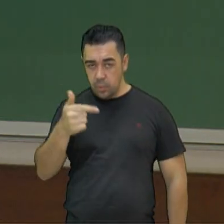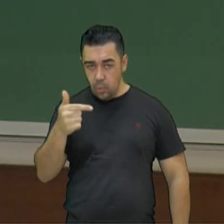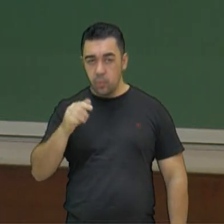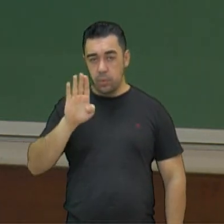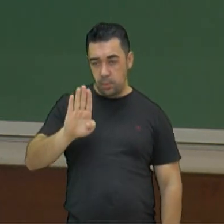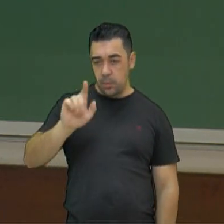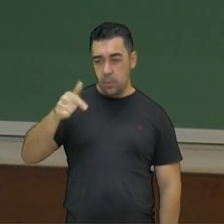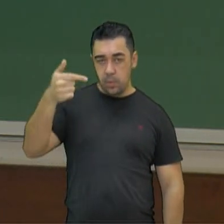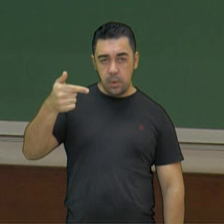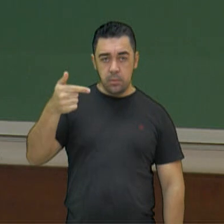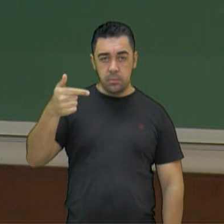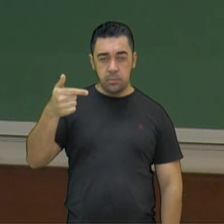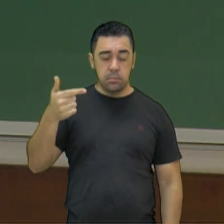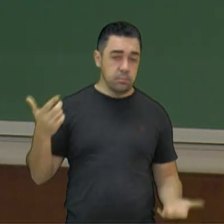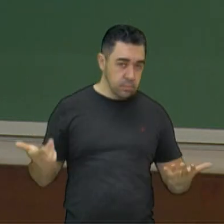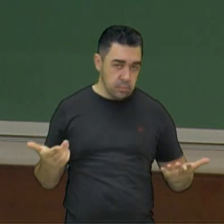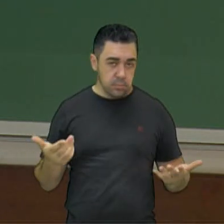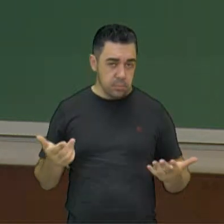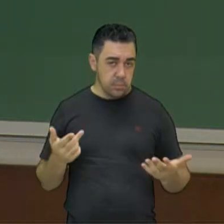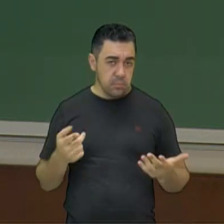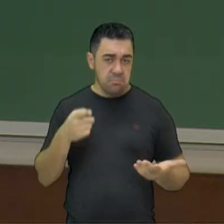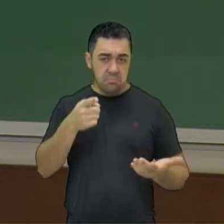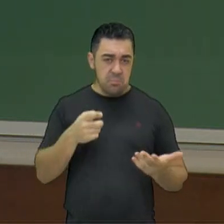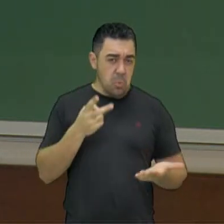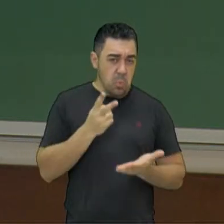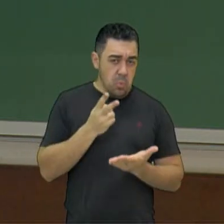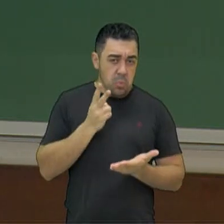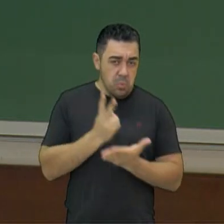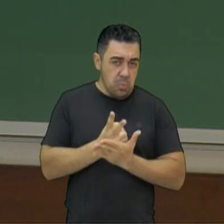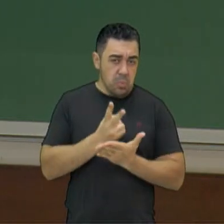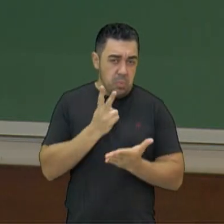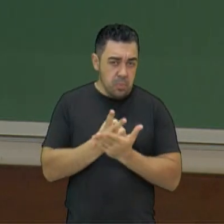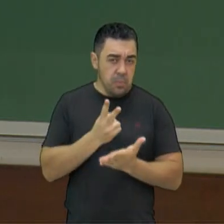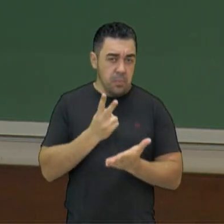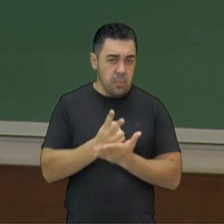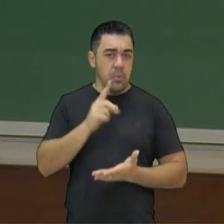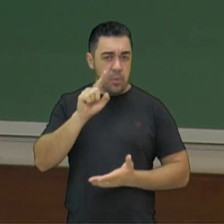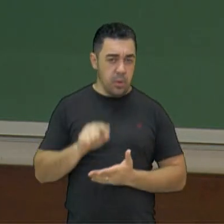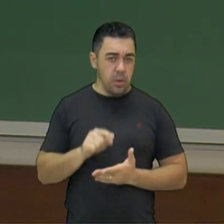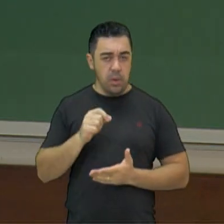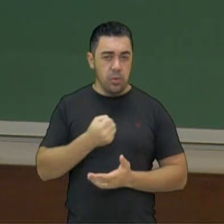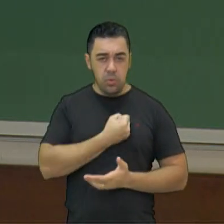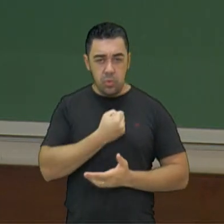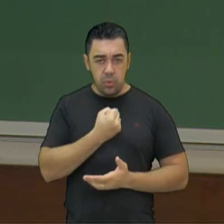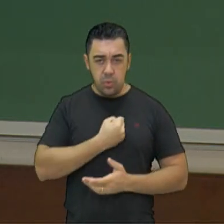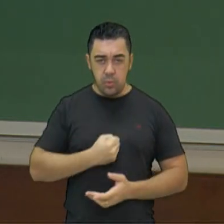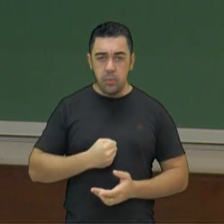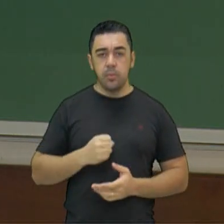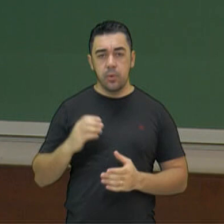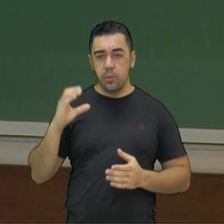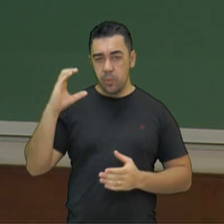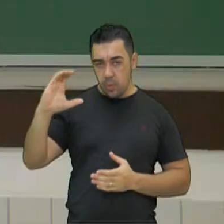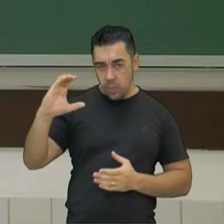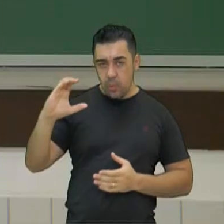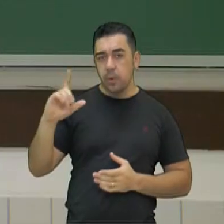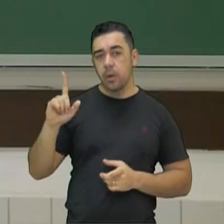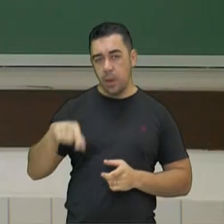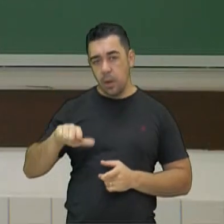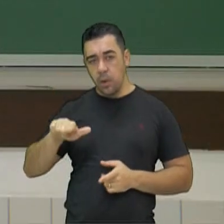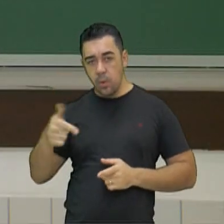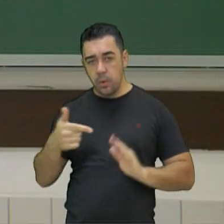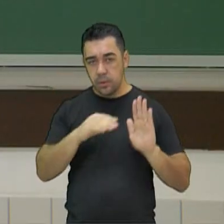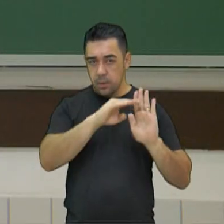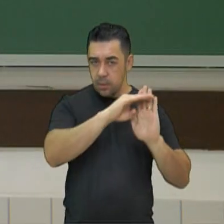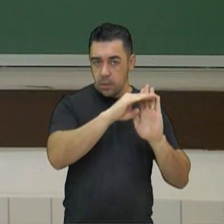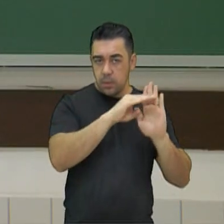termo. Isso você pode usar sim no produto de números complexos, ok? Então essa é uma outra